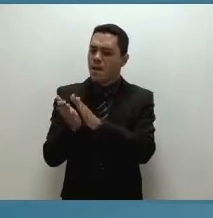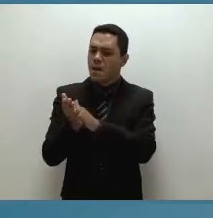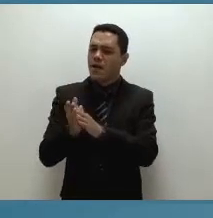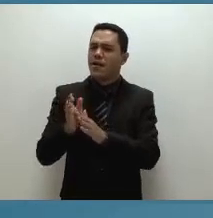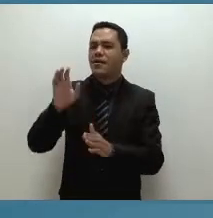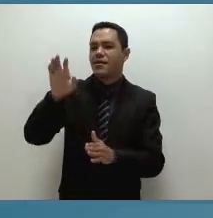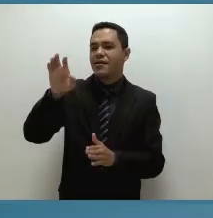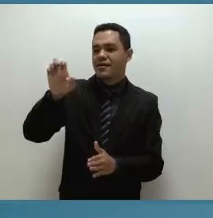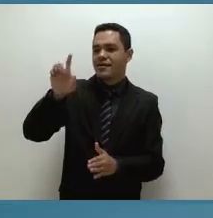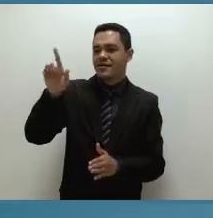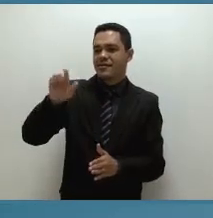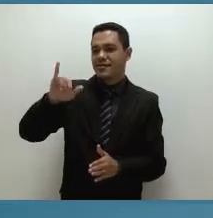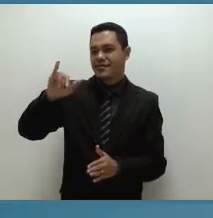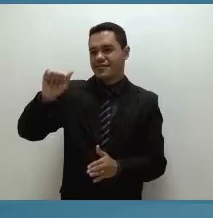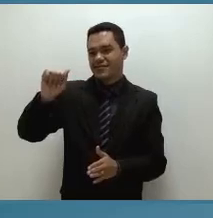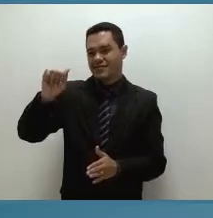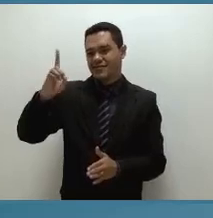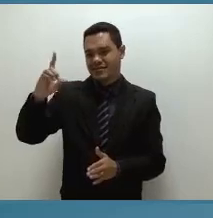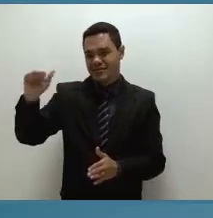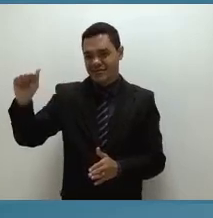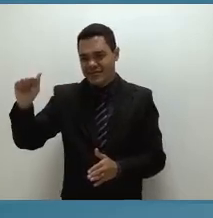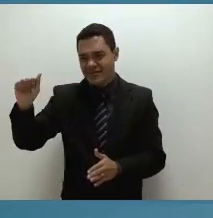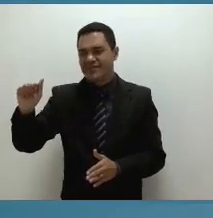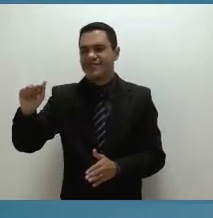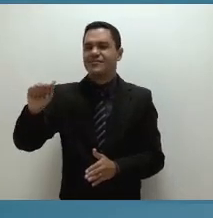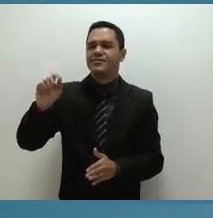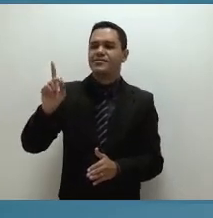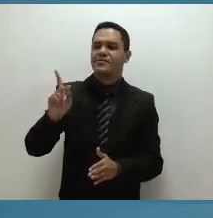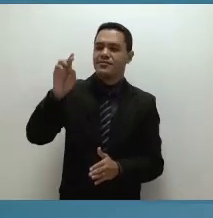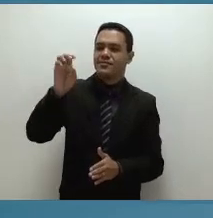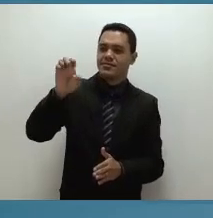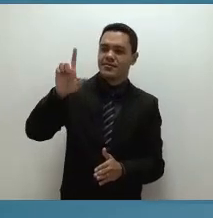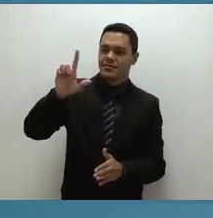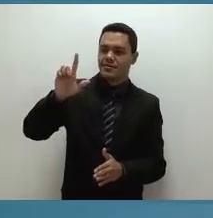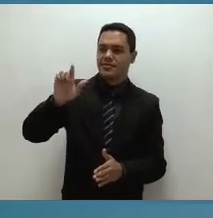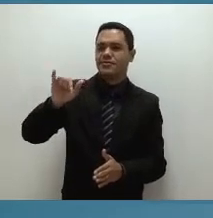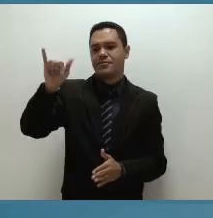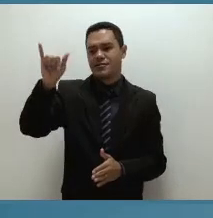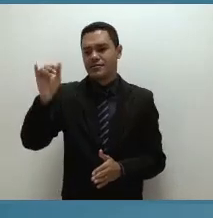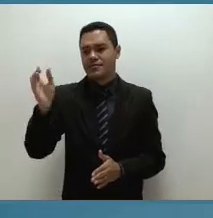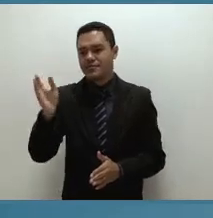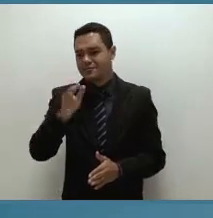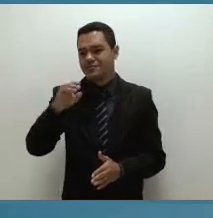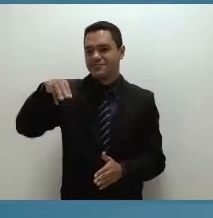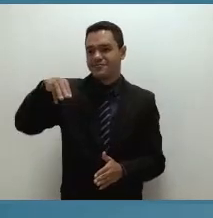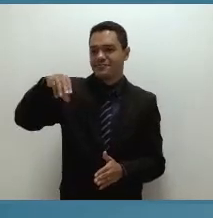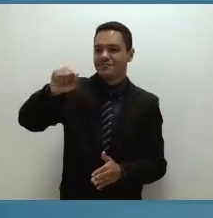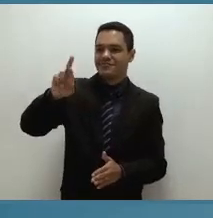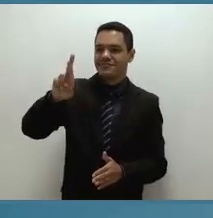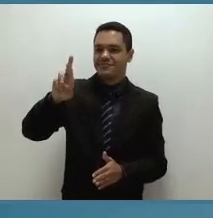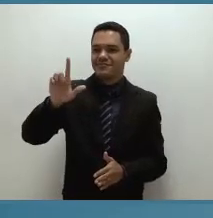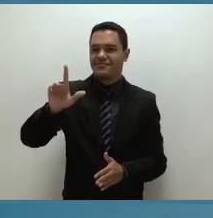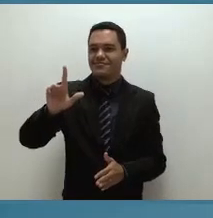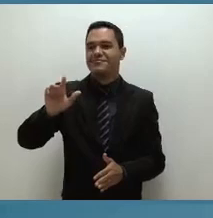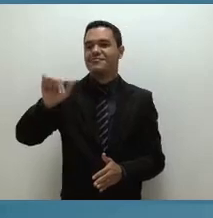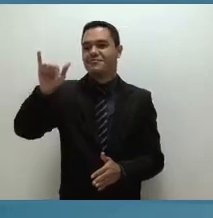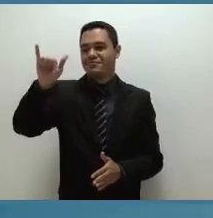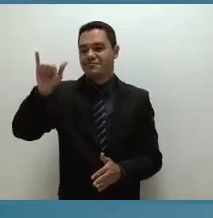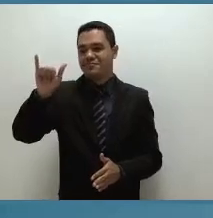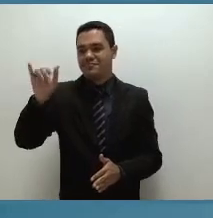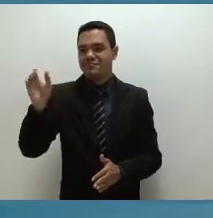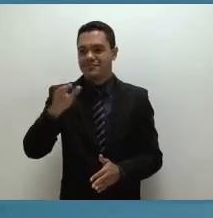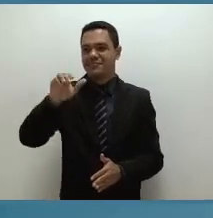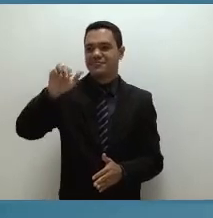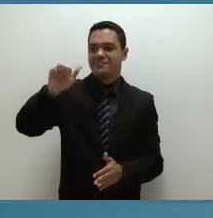doutora Milka, parabéns à doutora Kelly, parabéns à doutora Maria. Conselheira da magistratura, como bem contou o nosso decano,